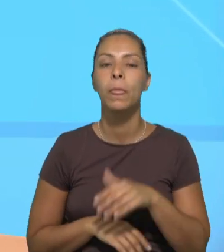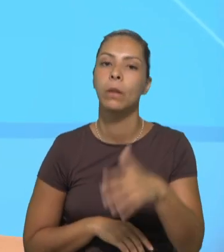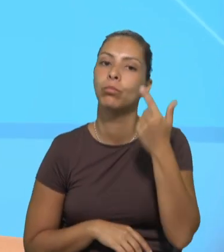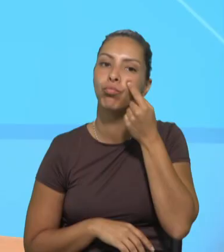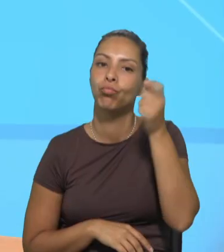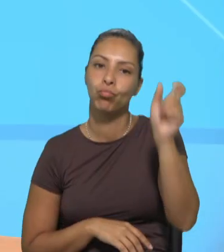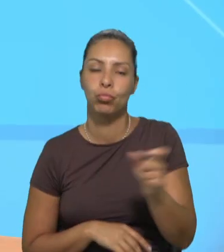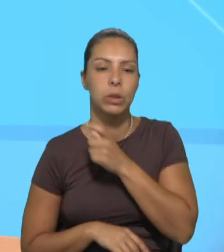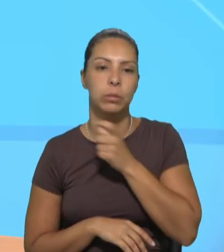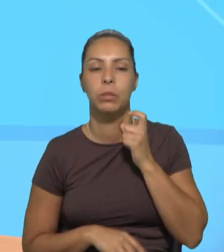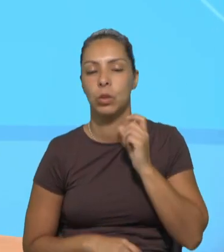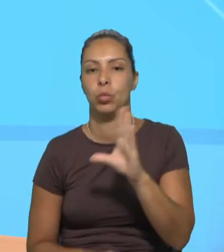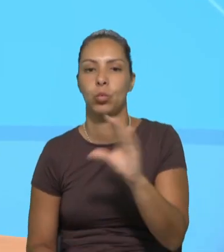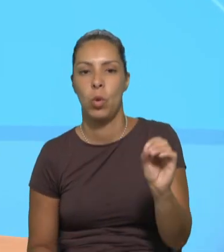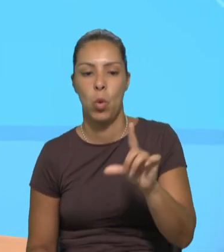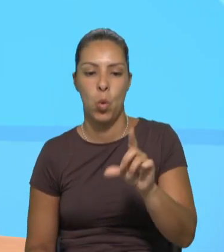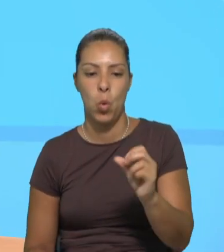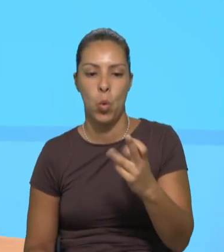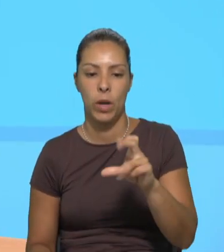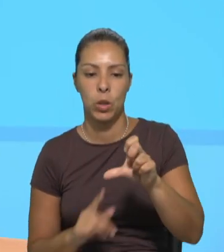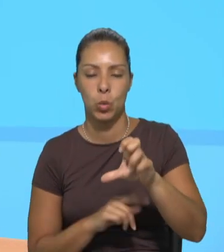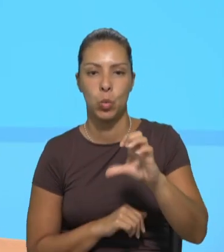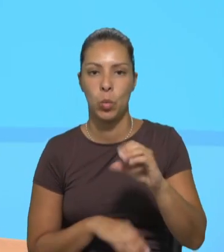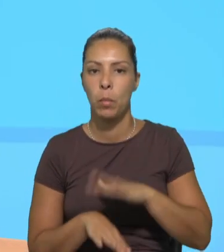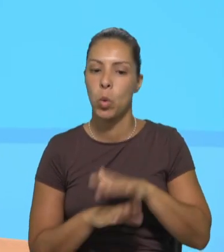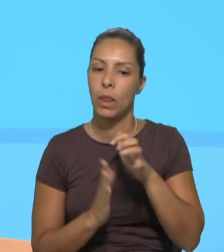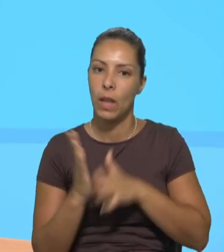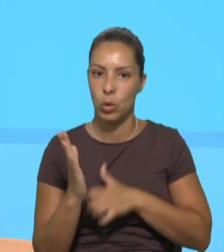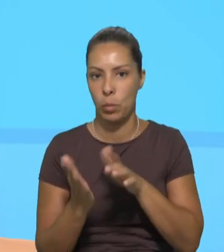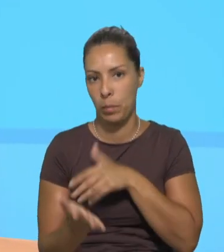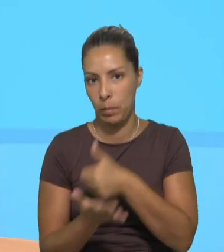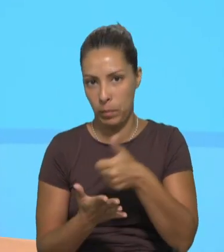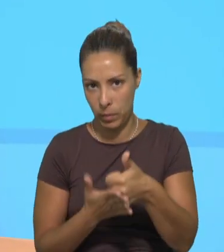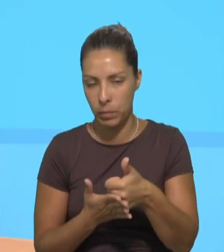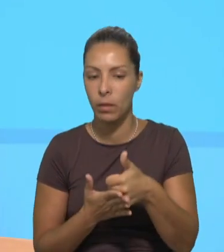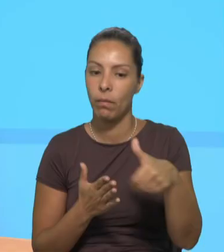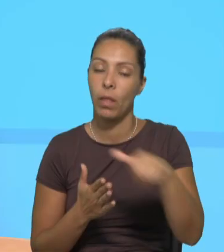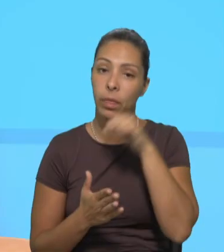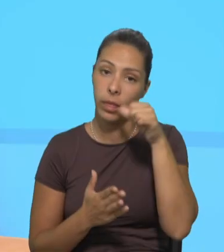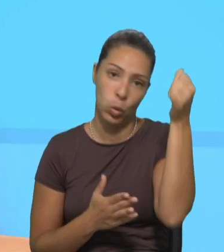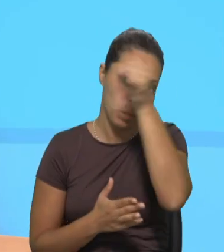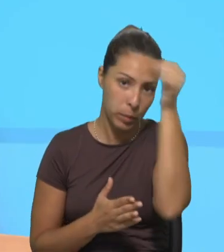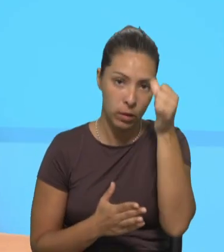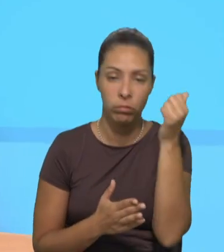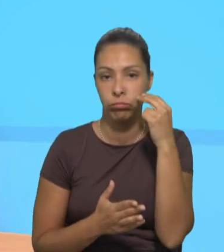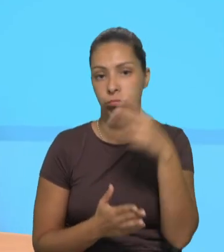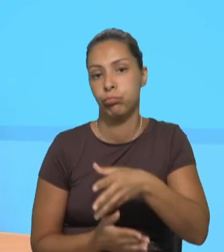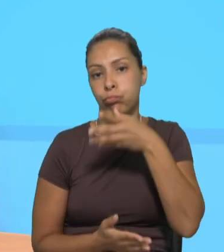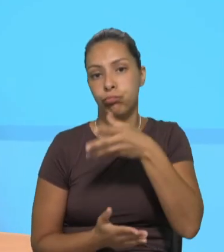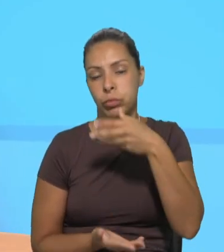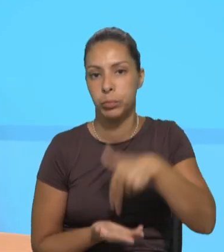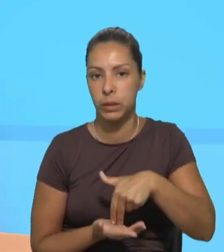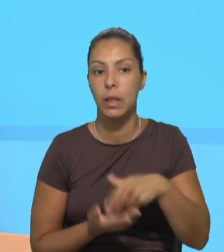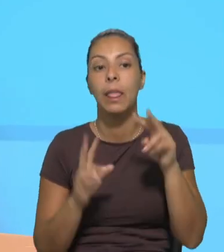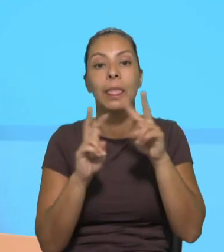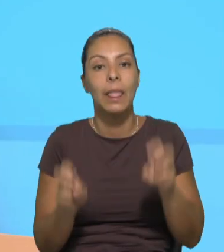partir precisamente dos textos da Bíblia que se escutam nas Eucaristias deste domingo, encontra o tema da esperança, que é o